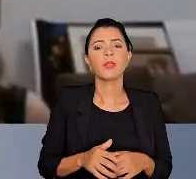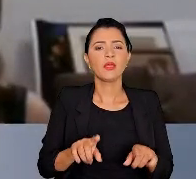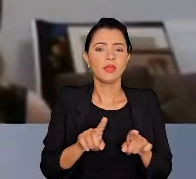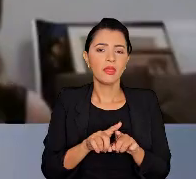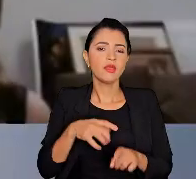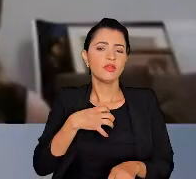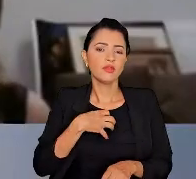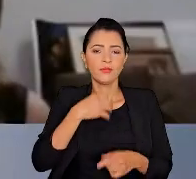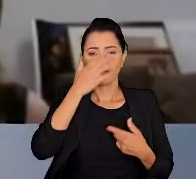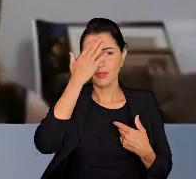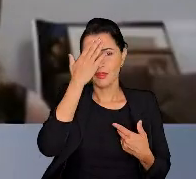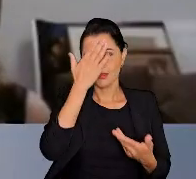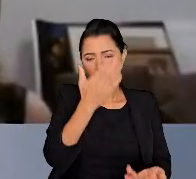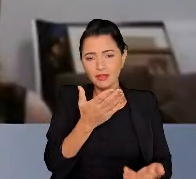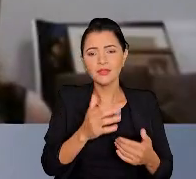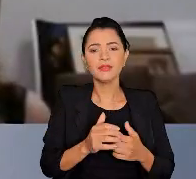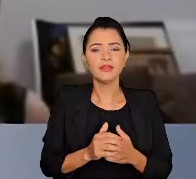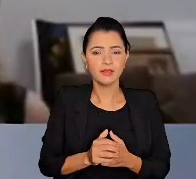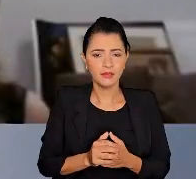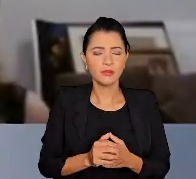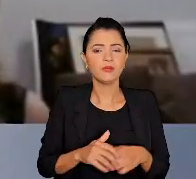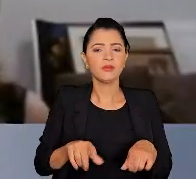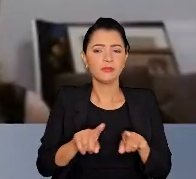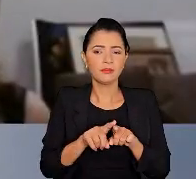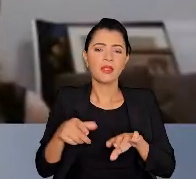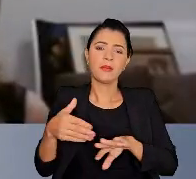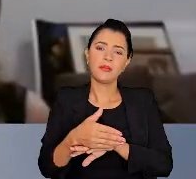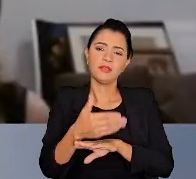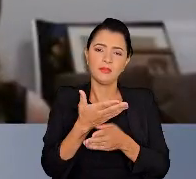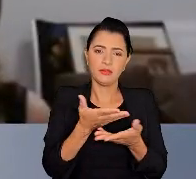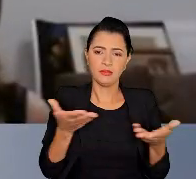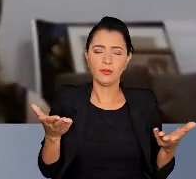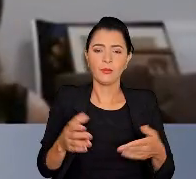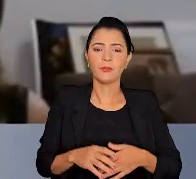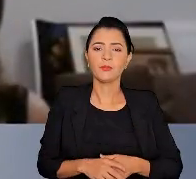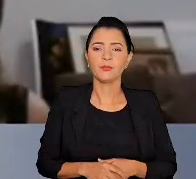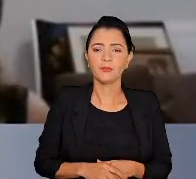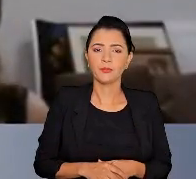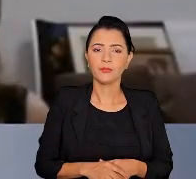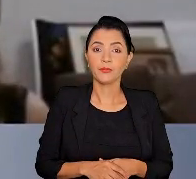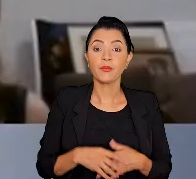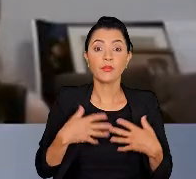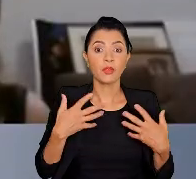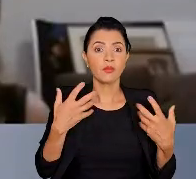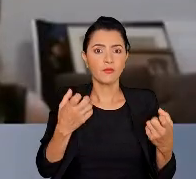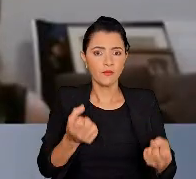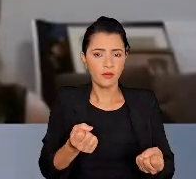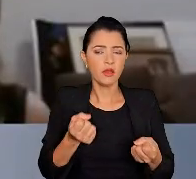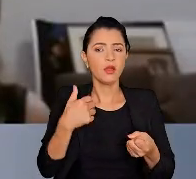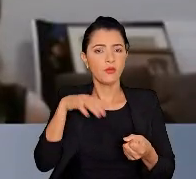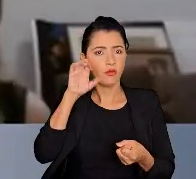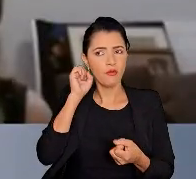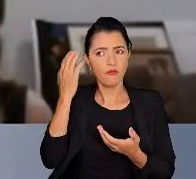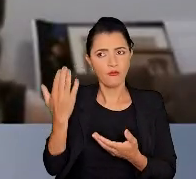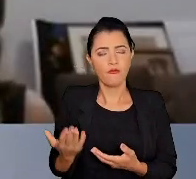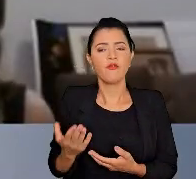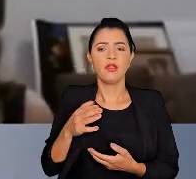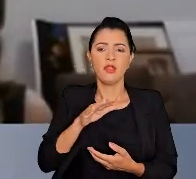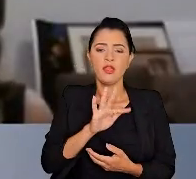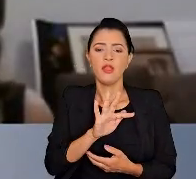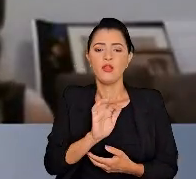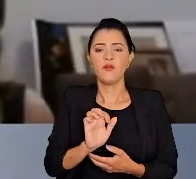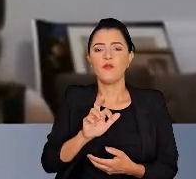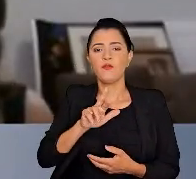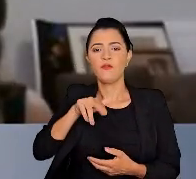que agradecemos de antemão a participação de todos. Nós vamos ouvir o Dr. Fernando